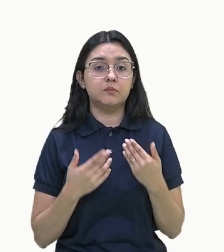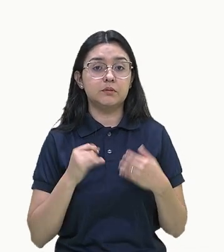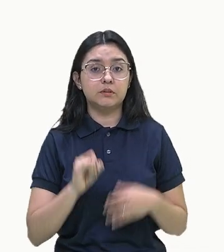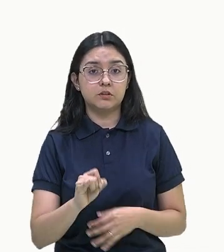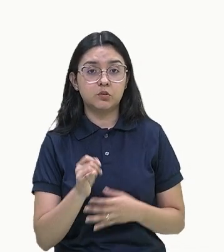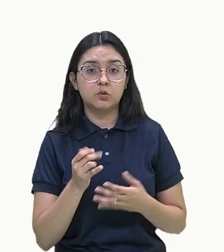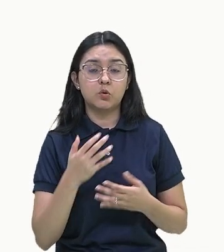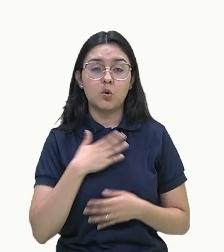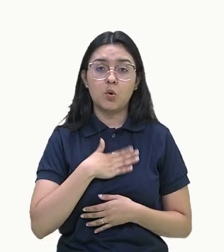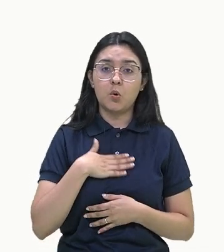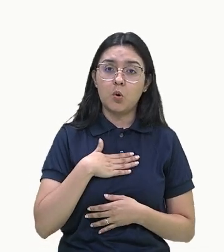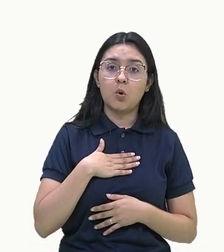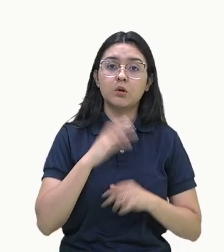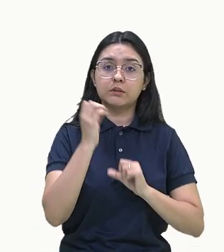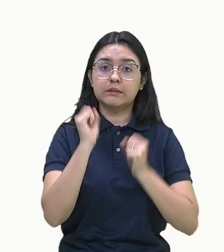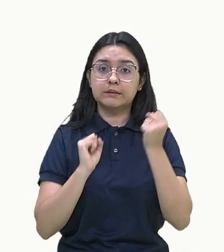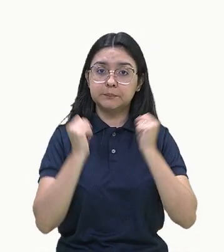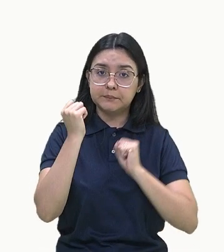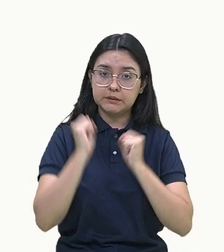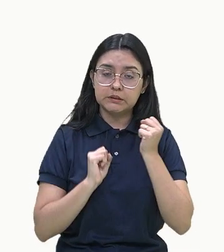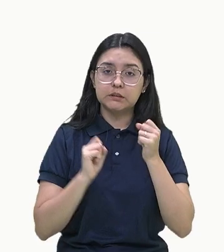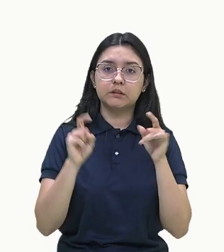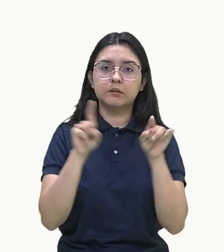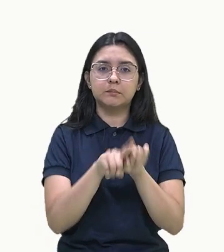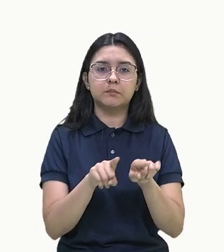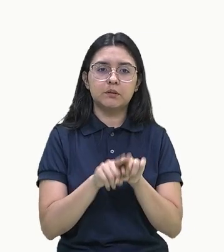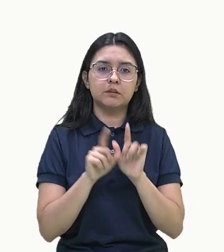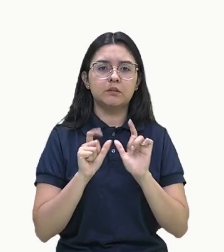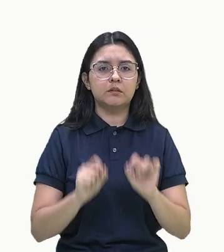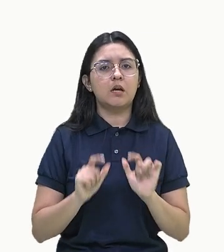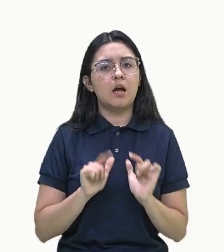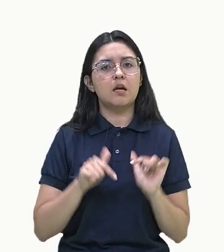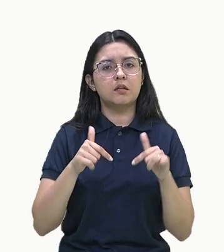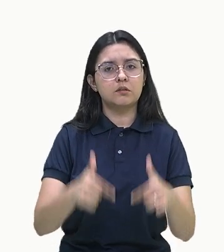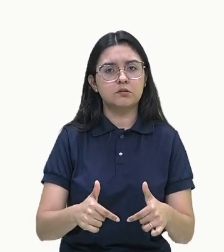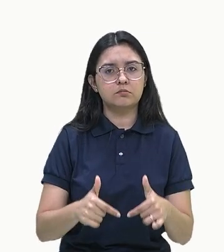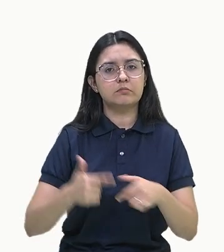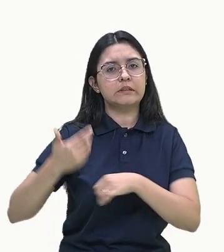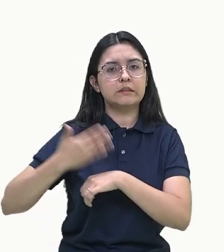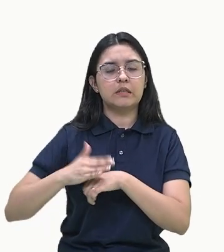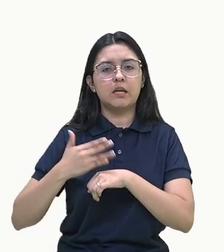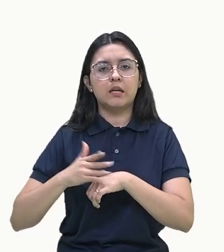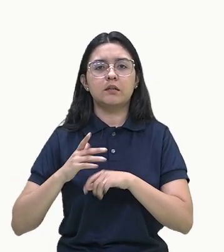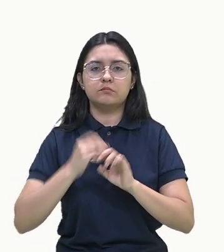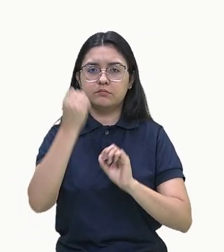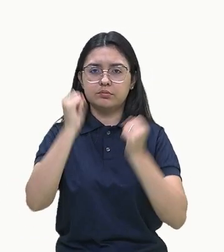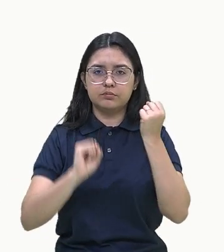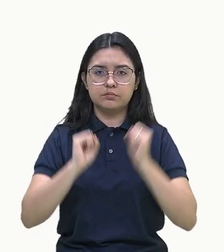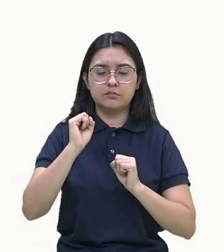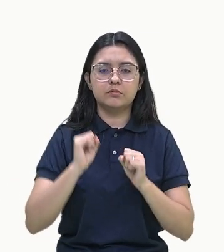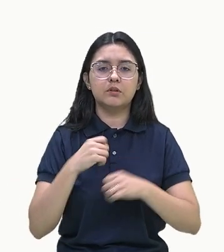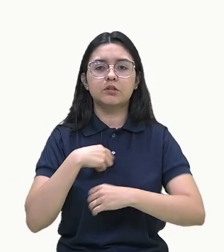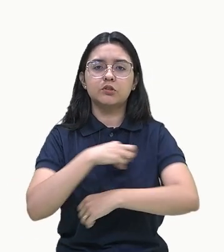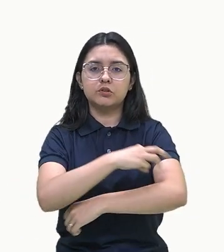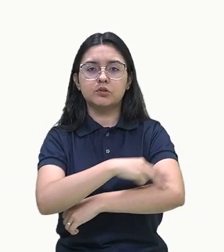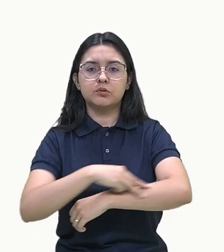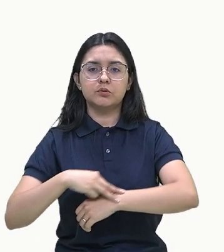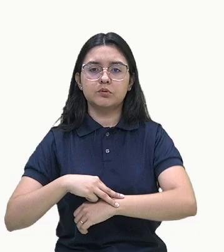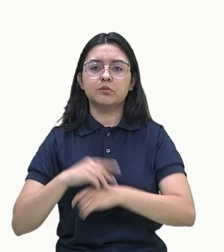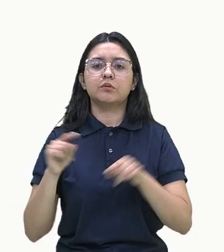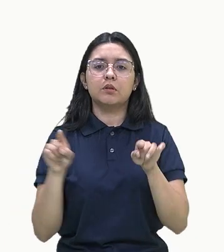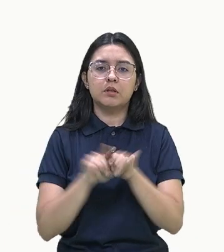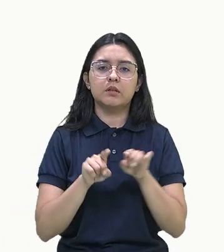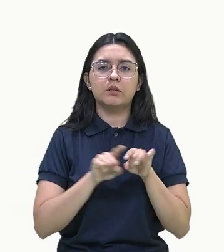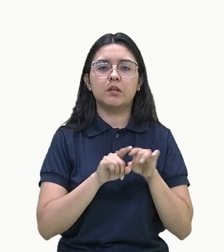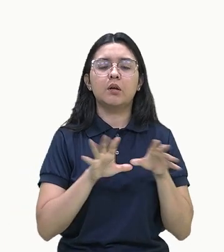da academia, né, de realizar atividades físicas, estes músculos eles estão